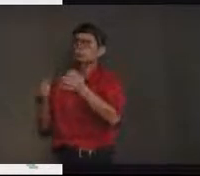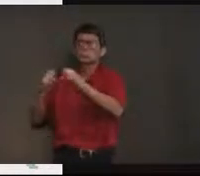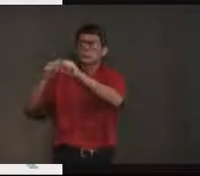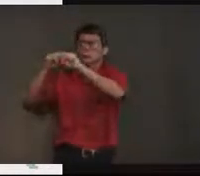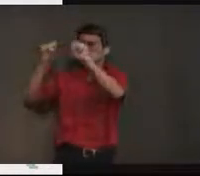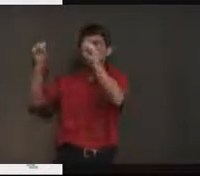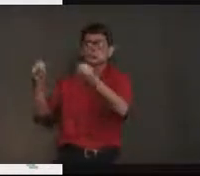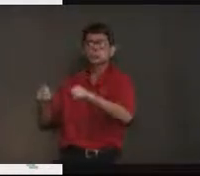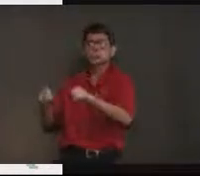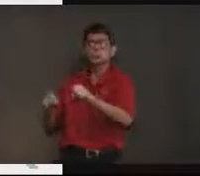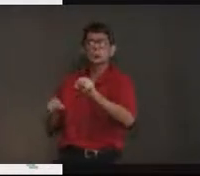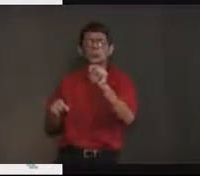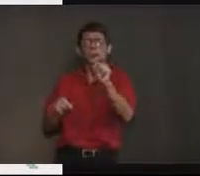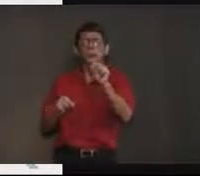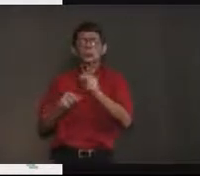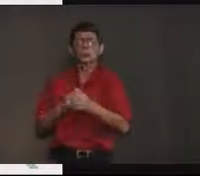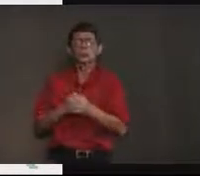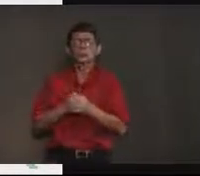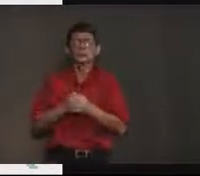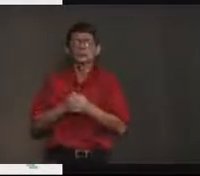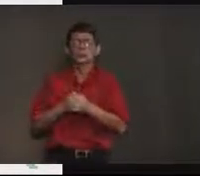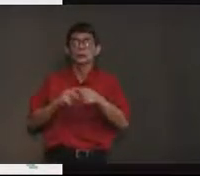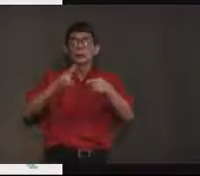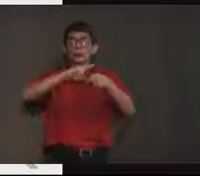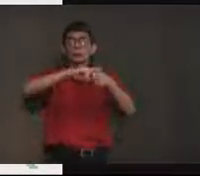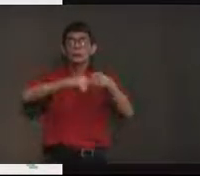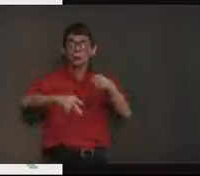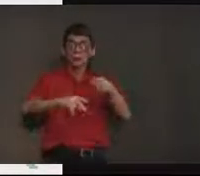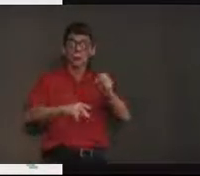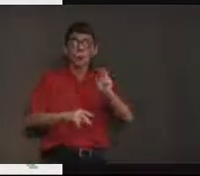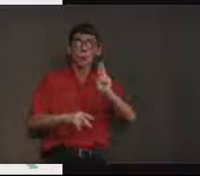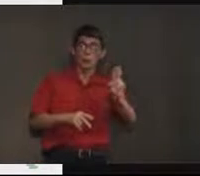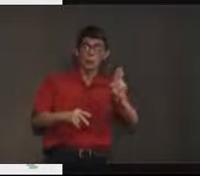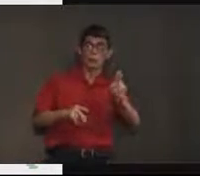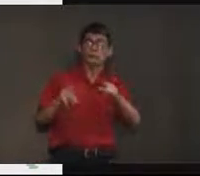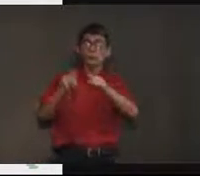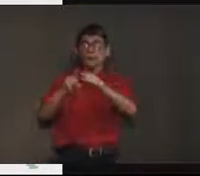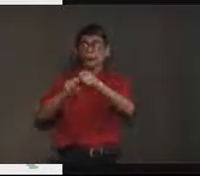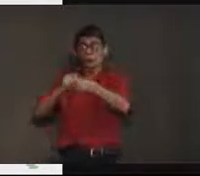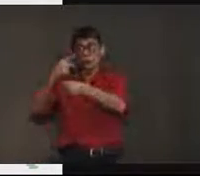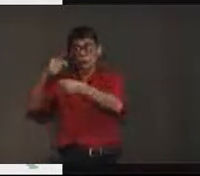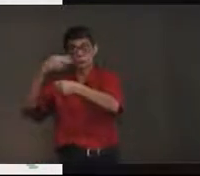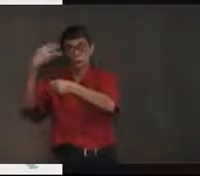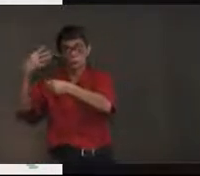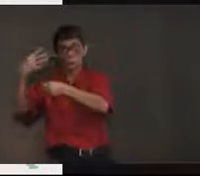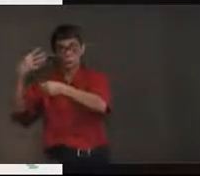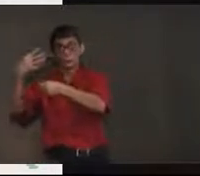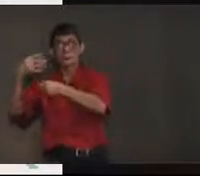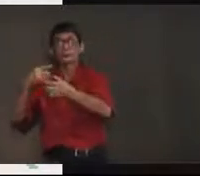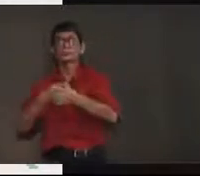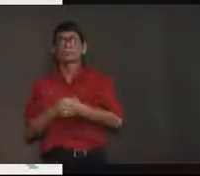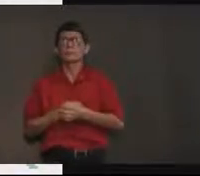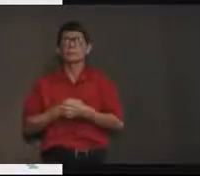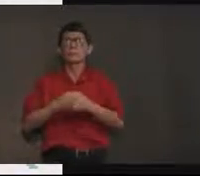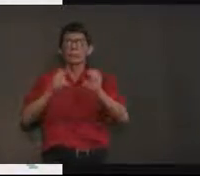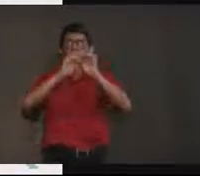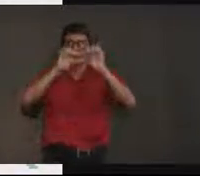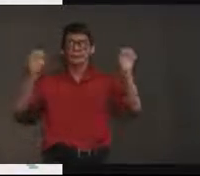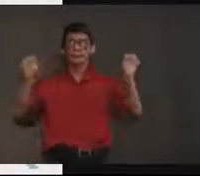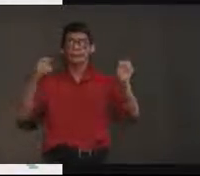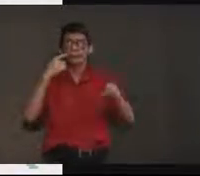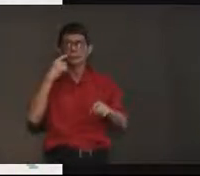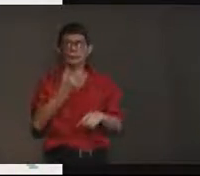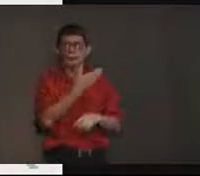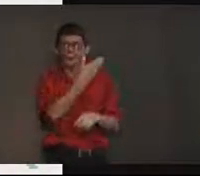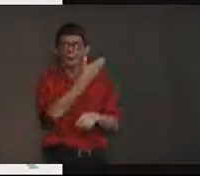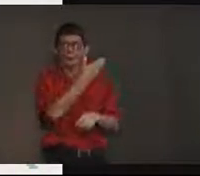feed XT como sendo uma separação de variáveis uso e a parte exponencial e PSI de XT como a partir veia